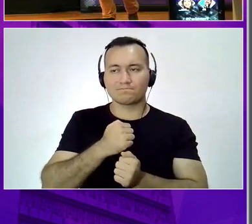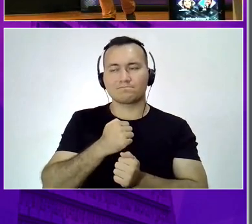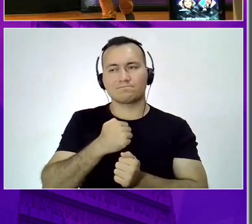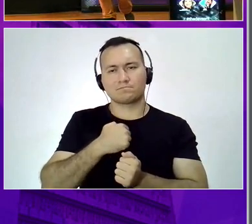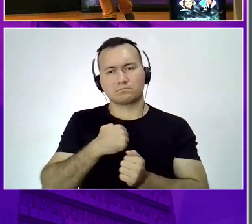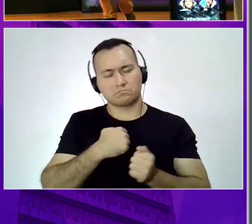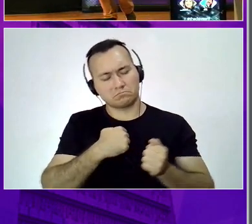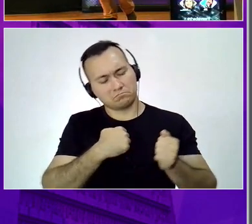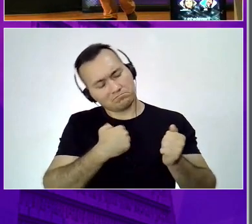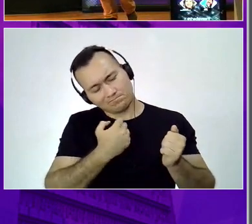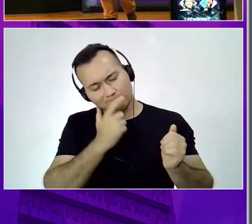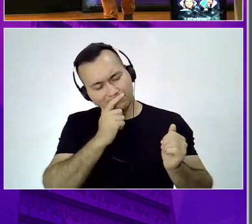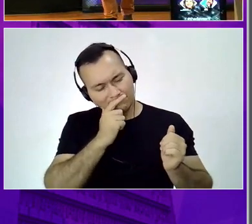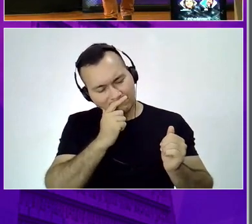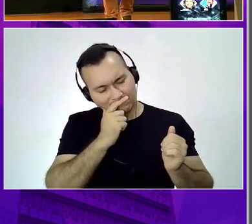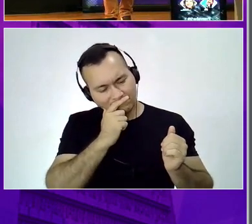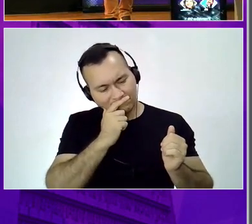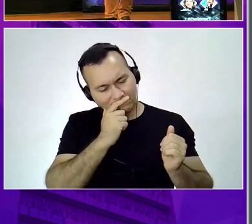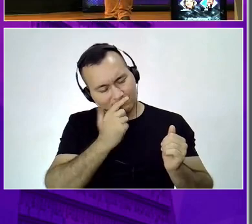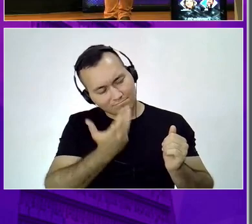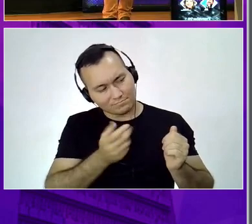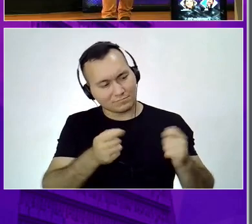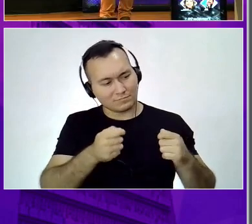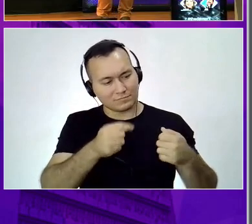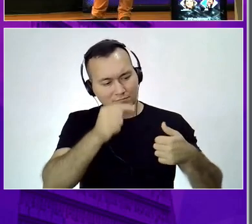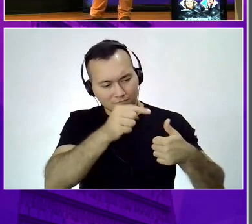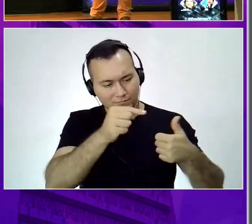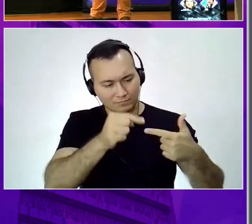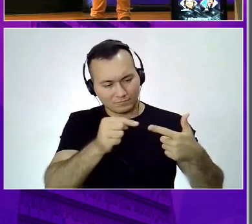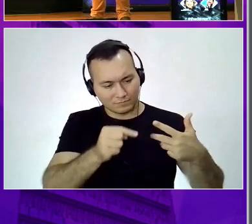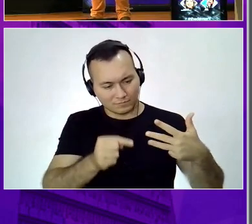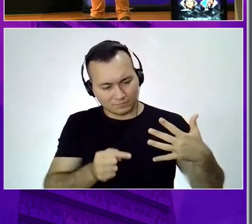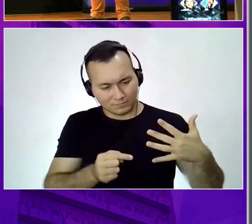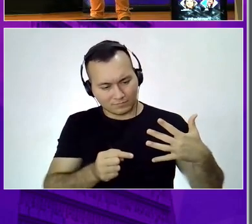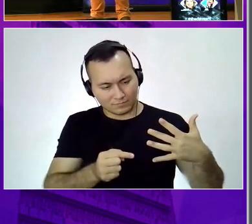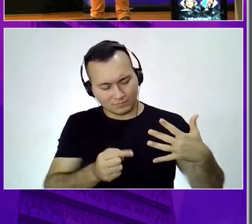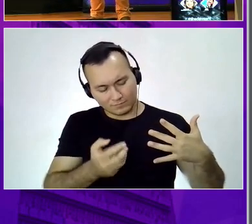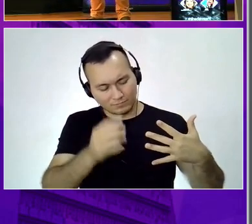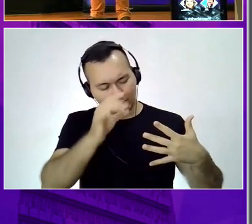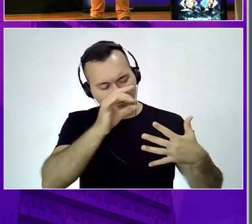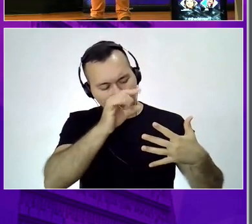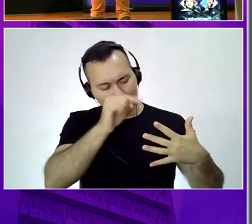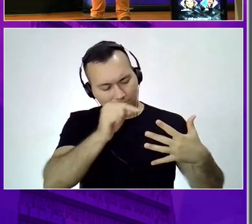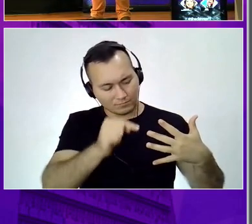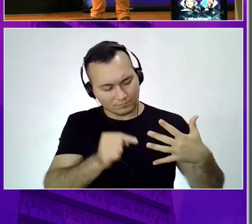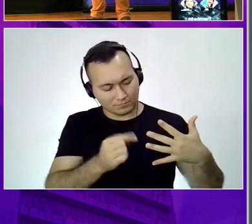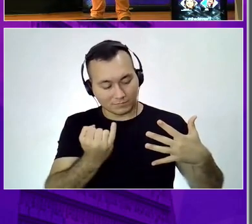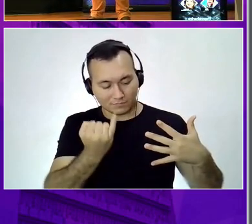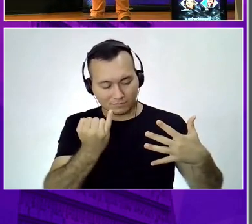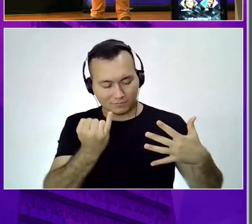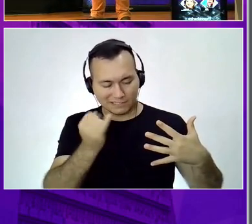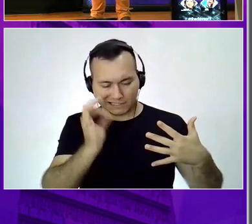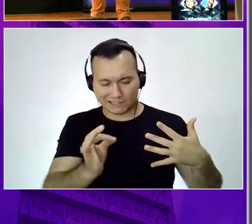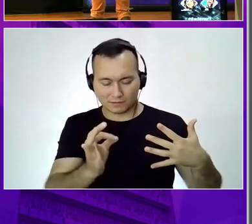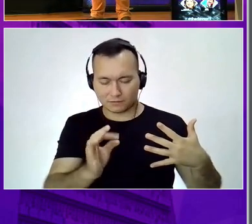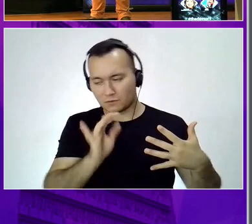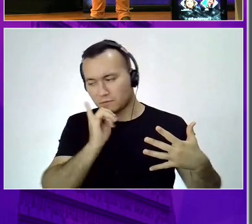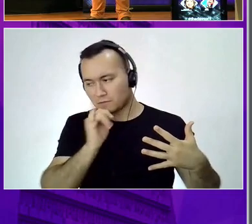certo. Esse é super importante, né? Muitas vezes a gente vai fazer um processo de mudança, vamos mudar de tal coisa para tal coisa.